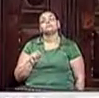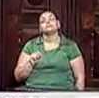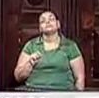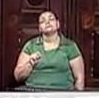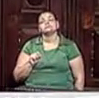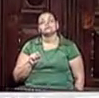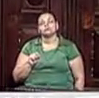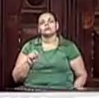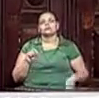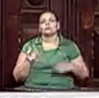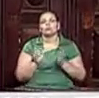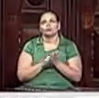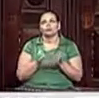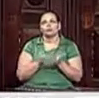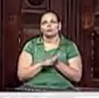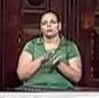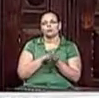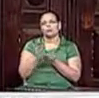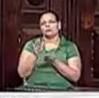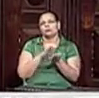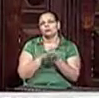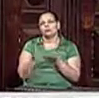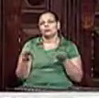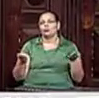à publicação hoje